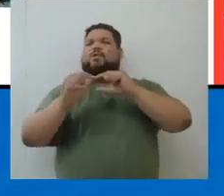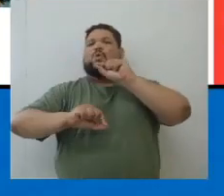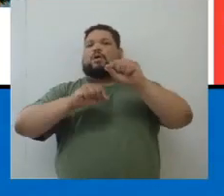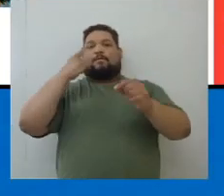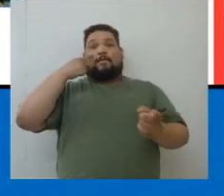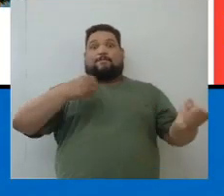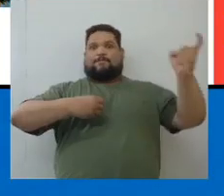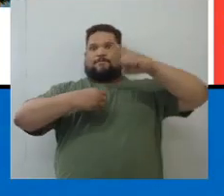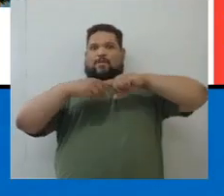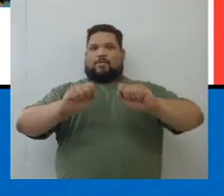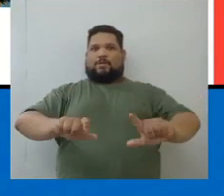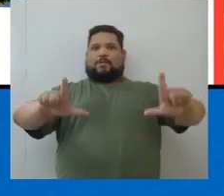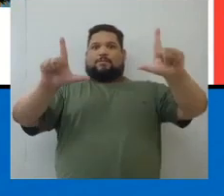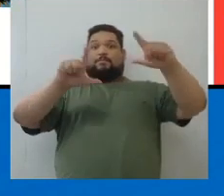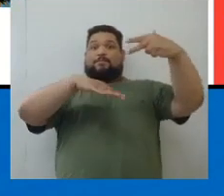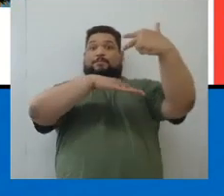novo.